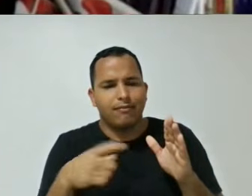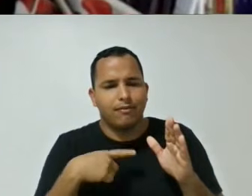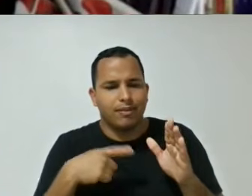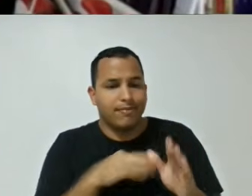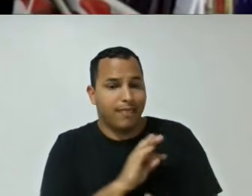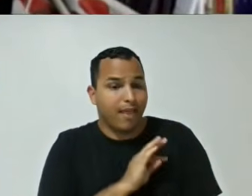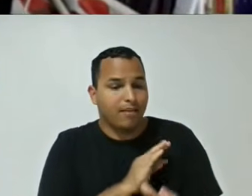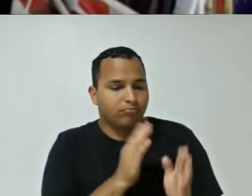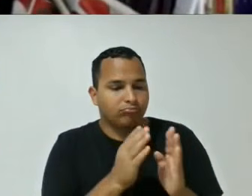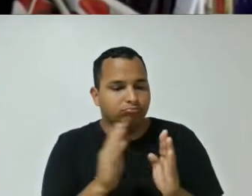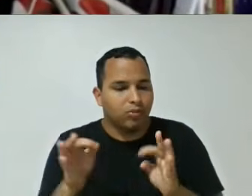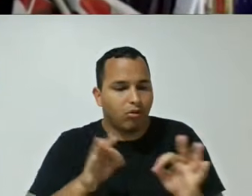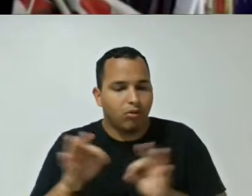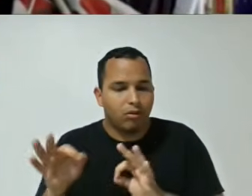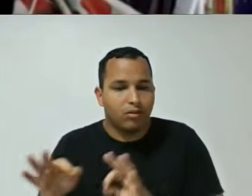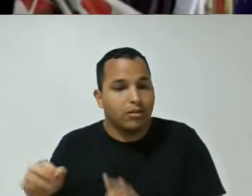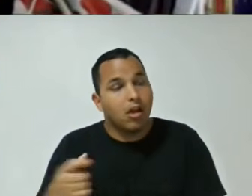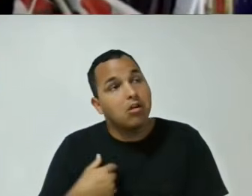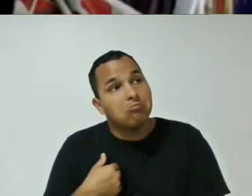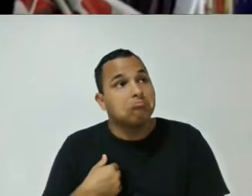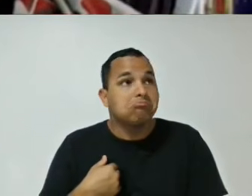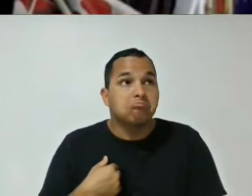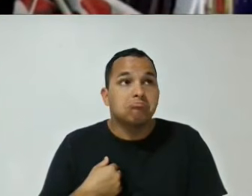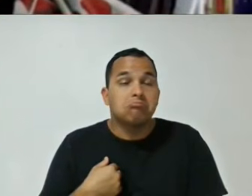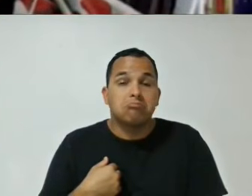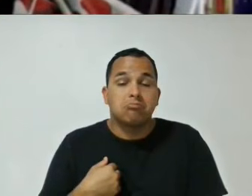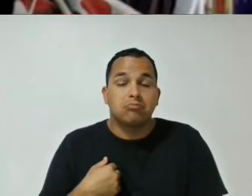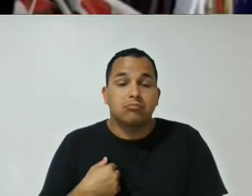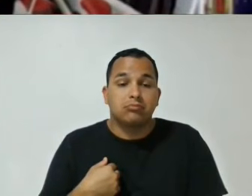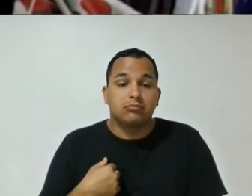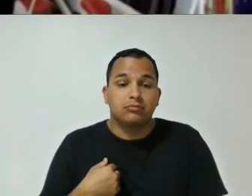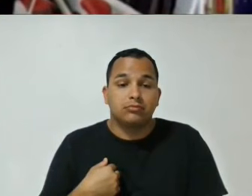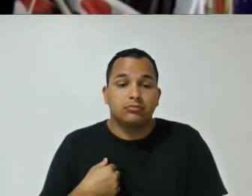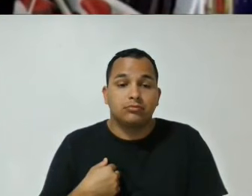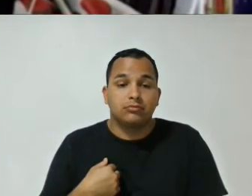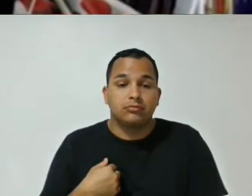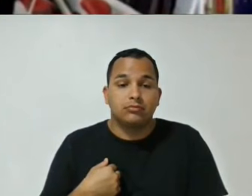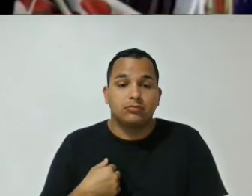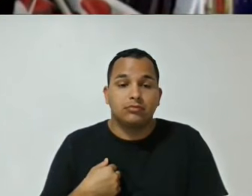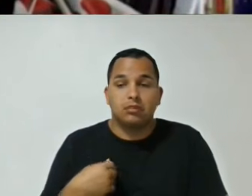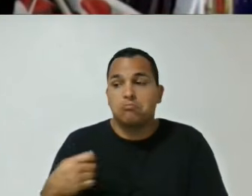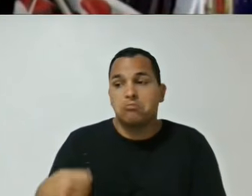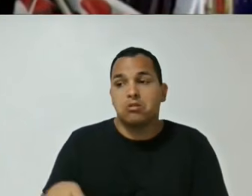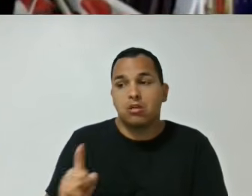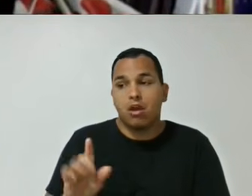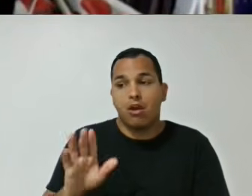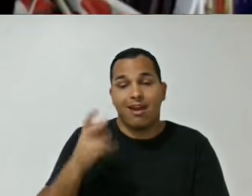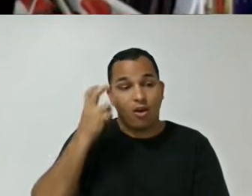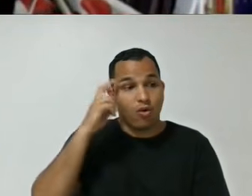né? Aí eu falei, então, não tem essas atividades culturais ainda não